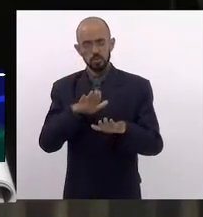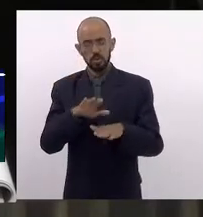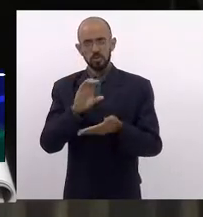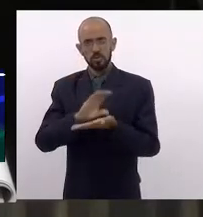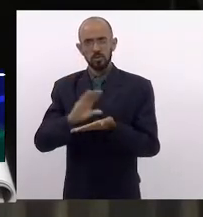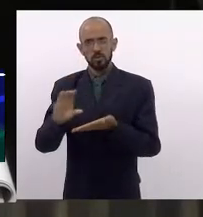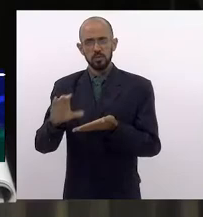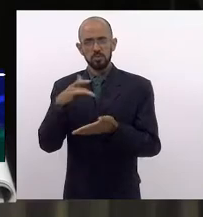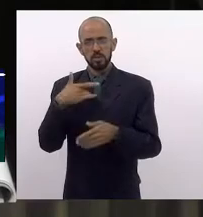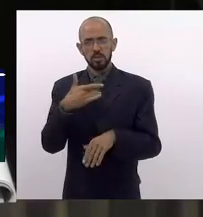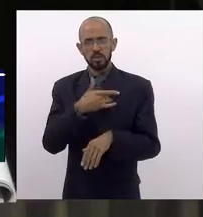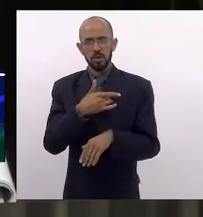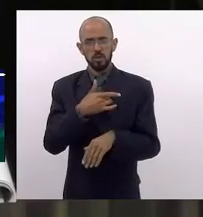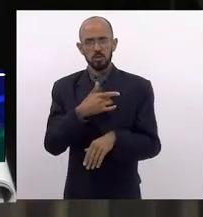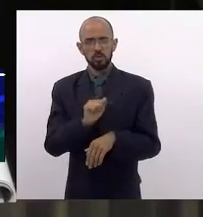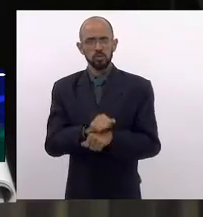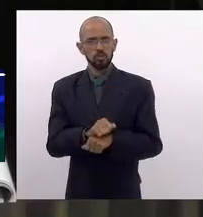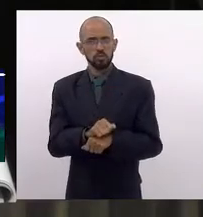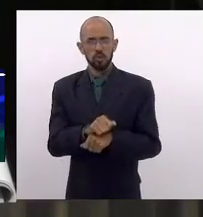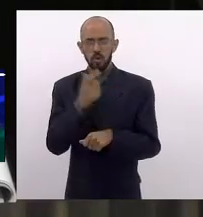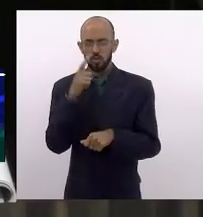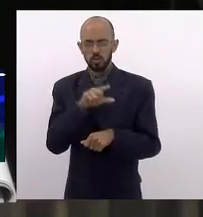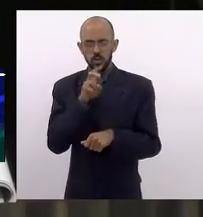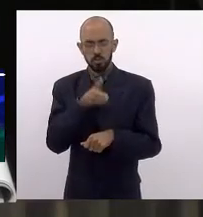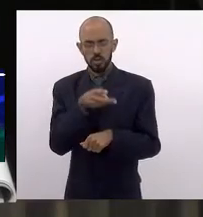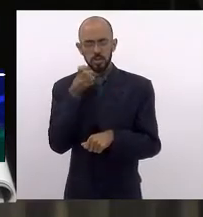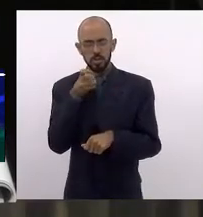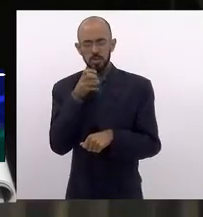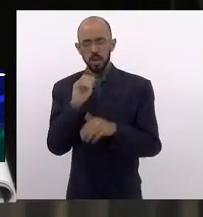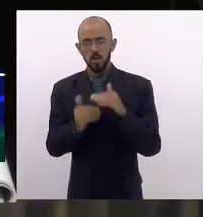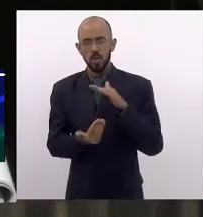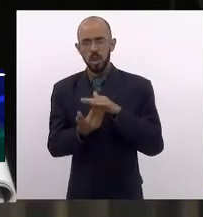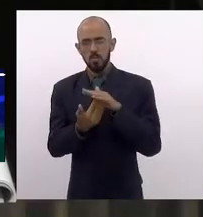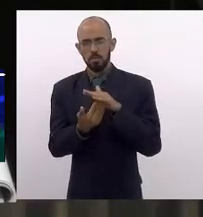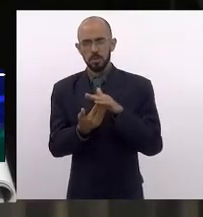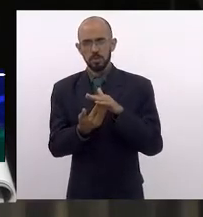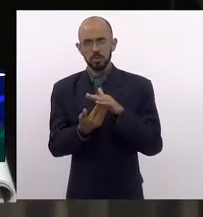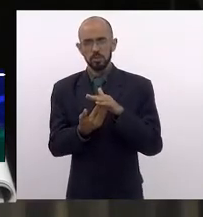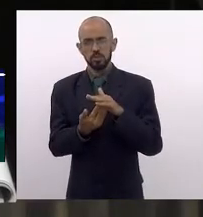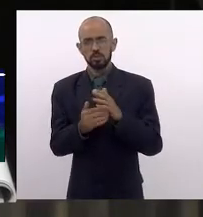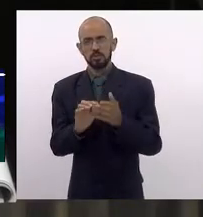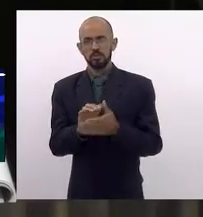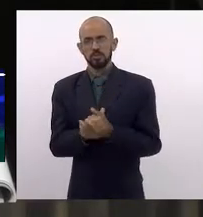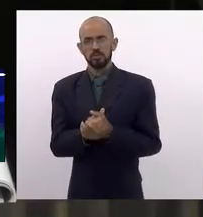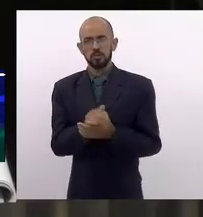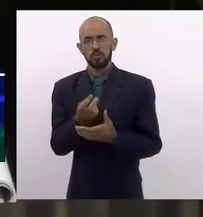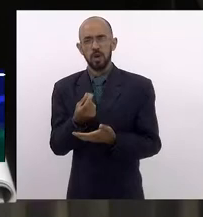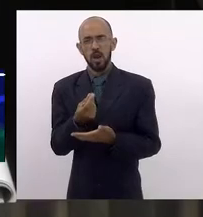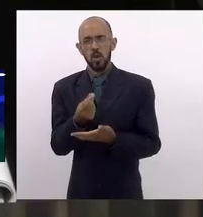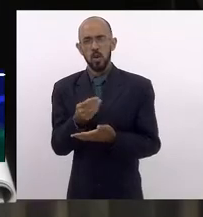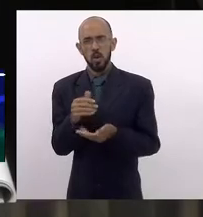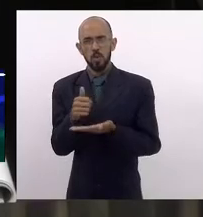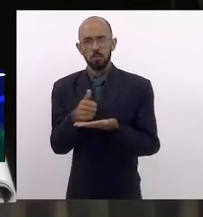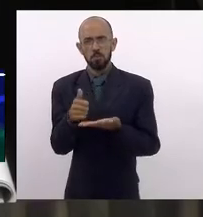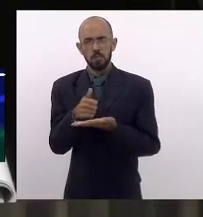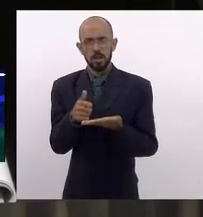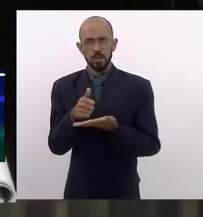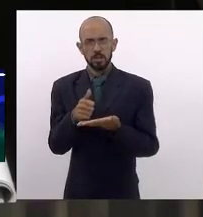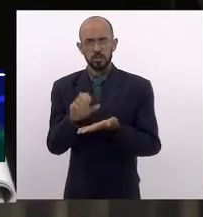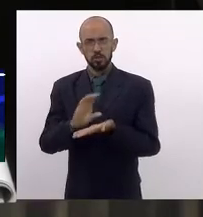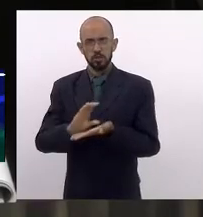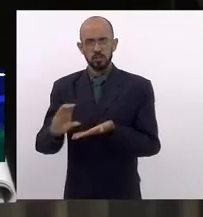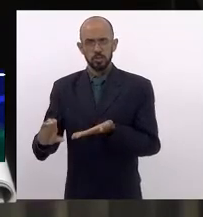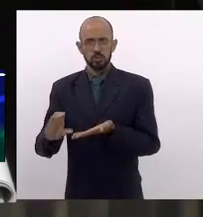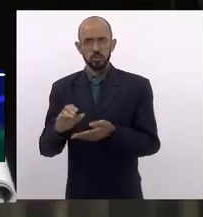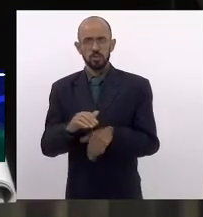deputada Rosane fértil não conseguiu chegar ao limite que ele chegar ou nenhum valor mínimo de investimento na área da saúde